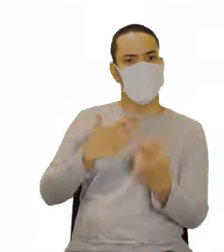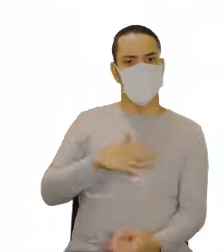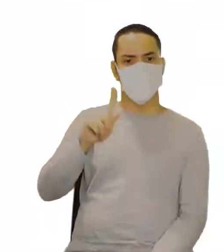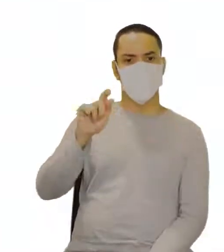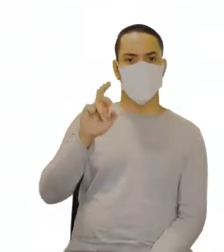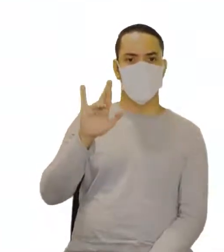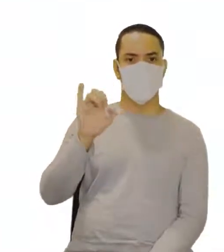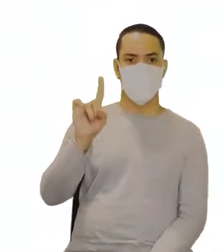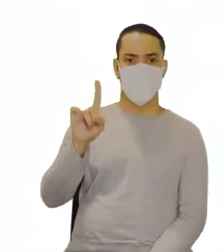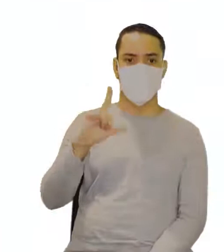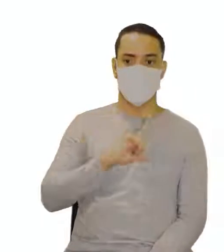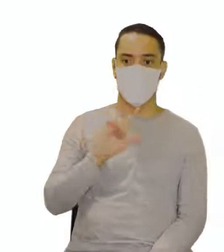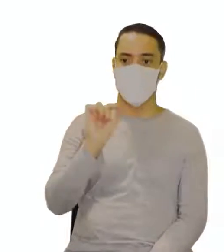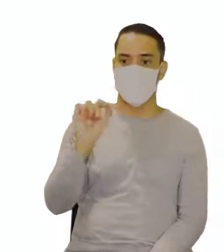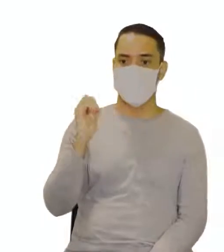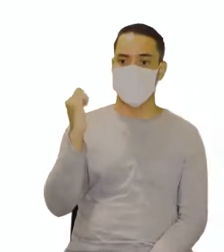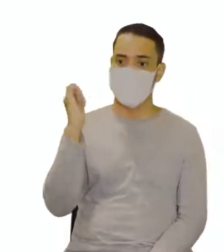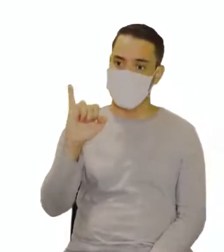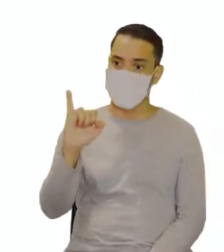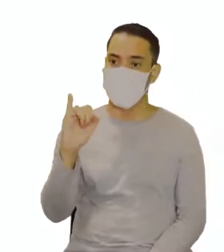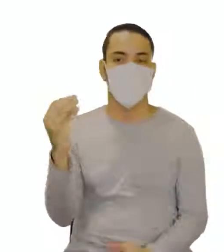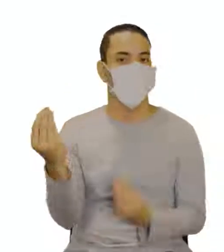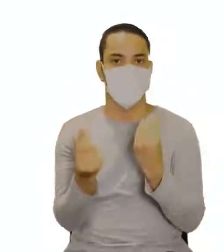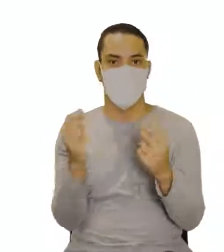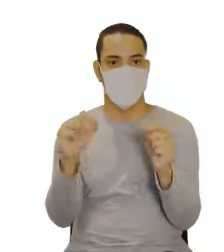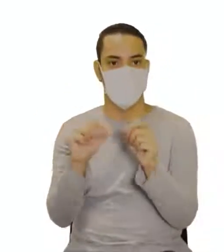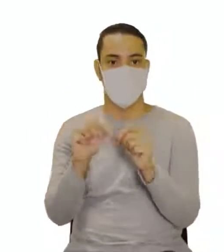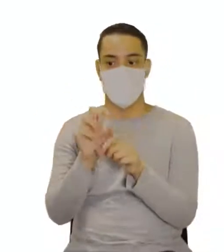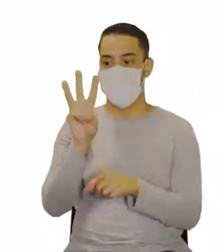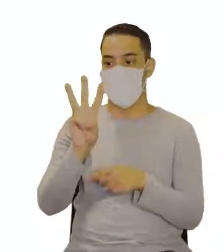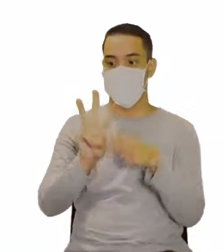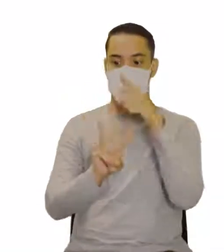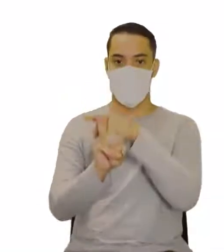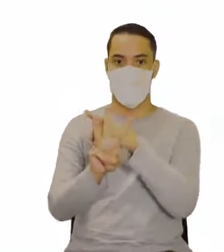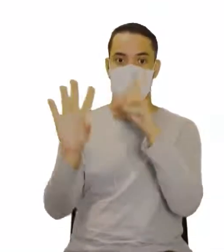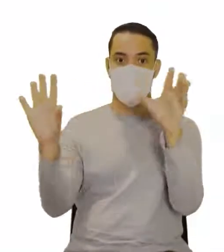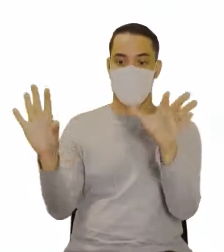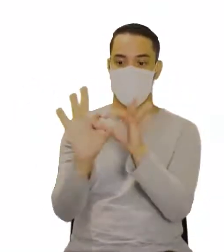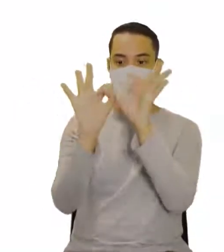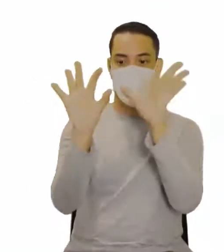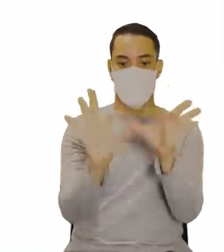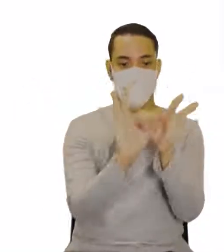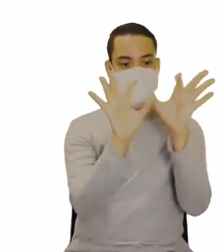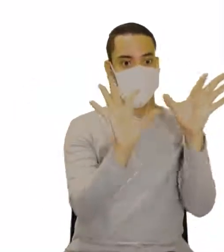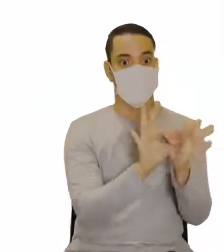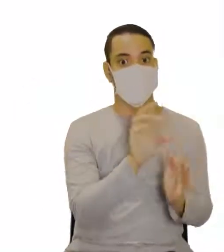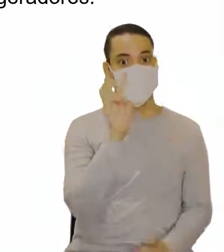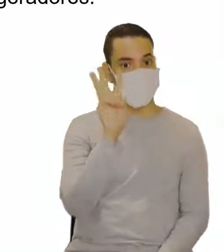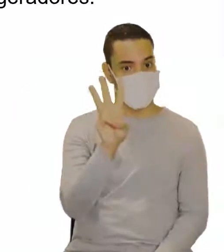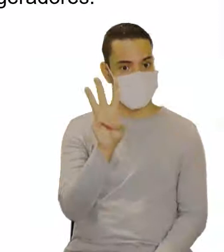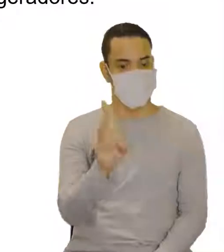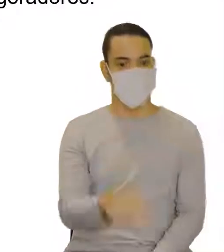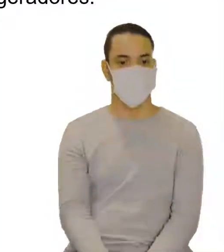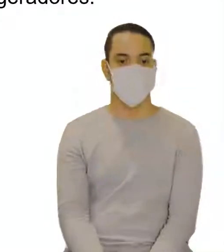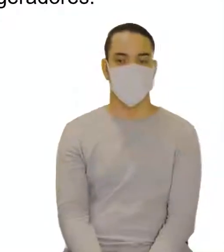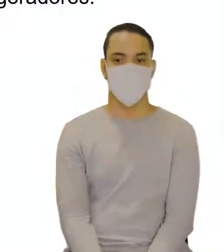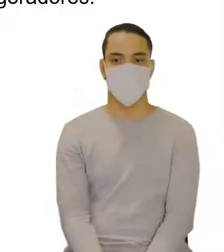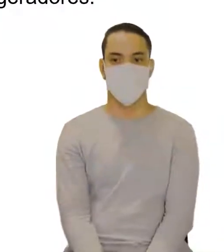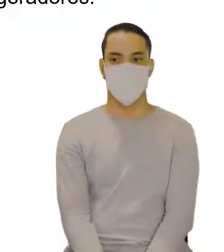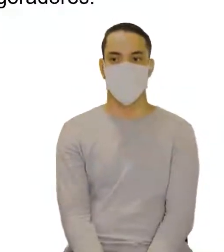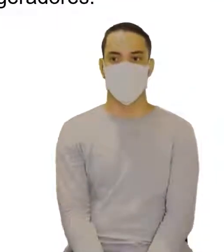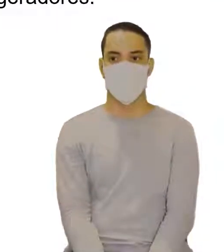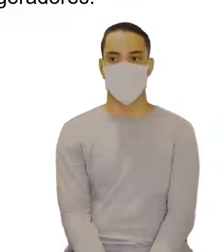corrente de I. Como é que eu faço para fornecer uma corrente de 3I? Associa 3 geradores, tá bom? E aqui